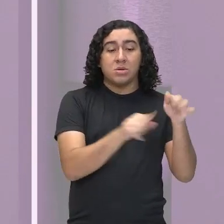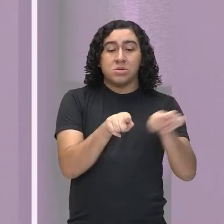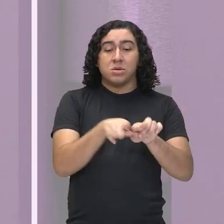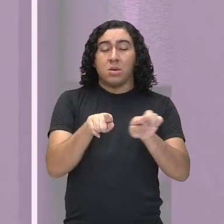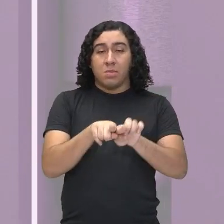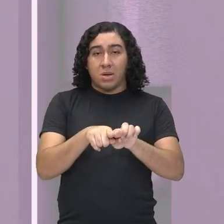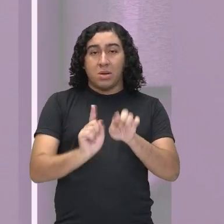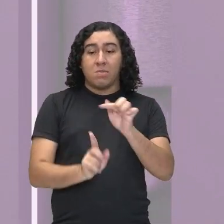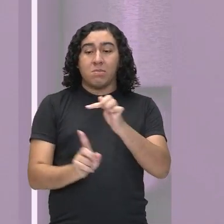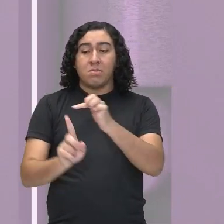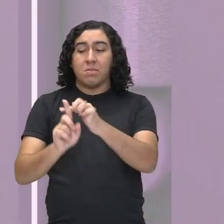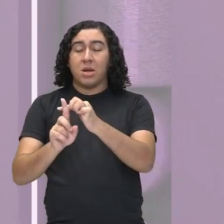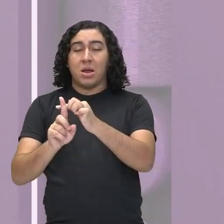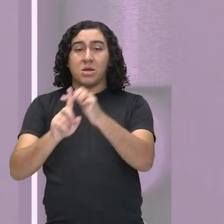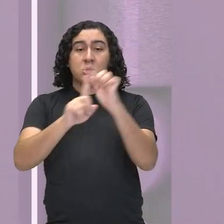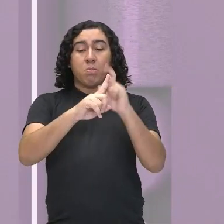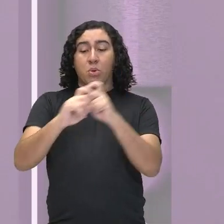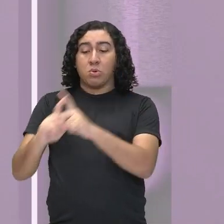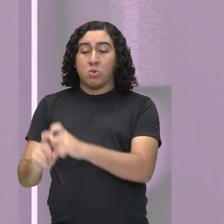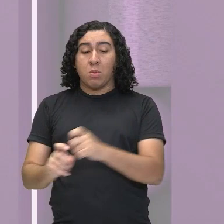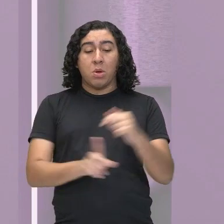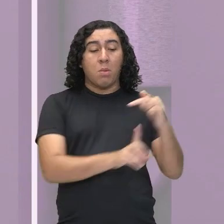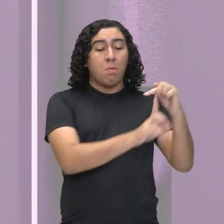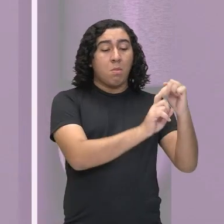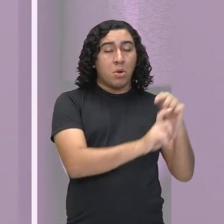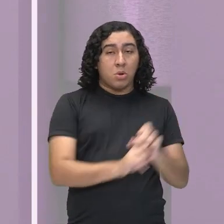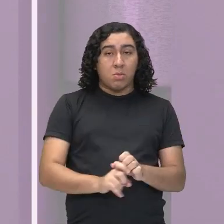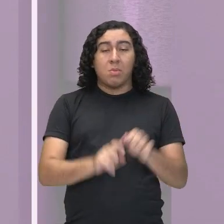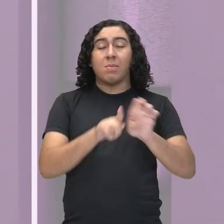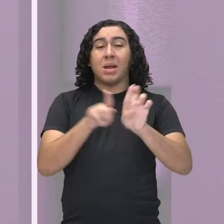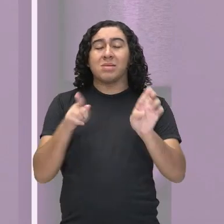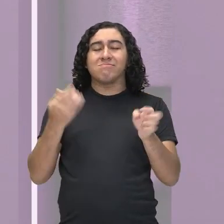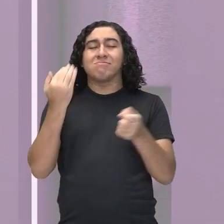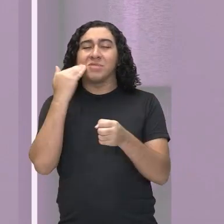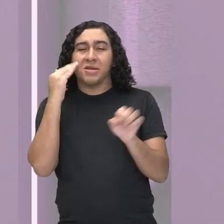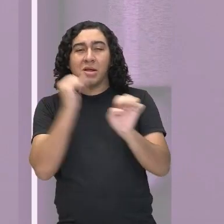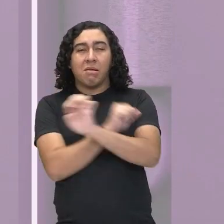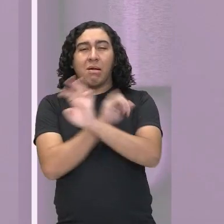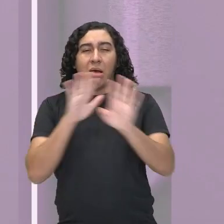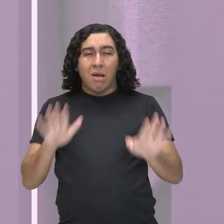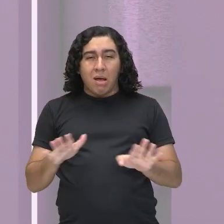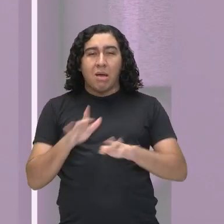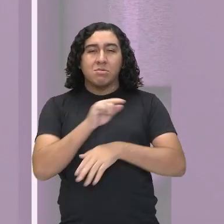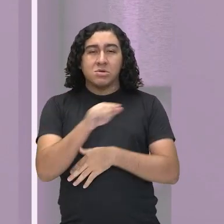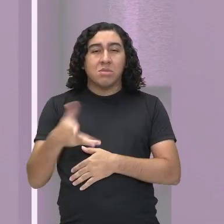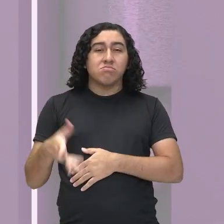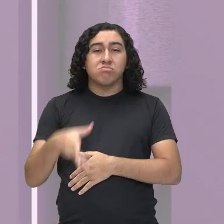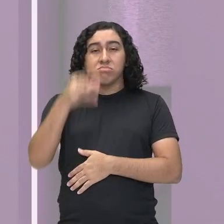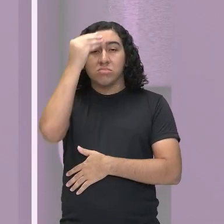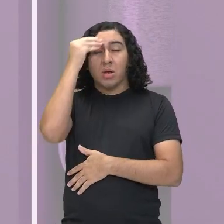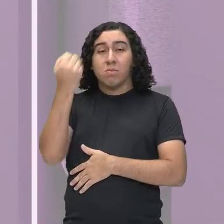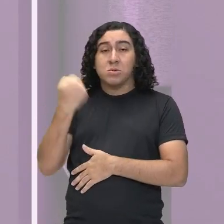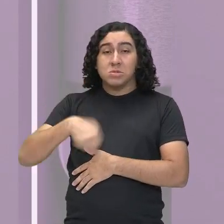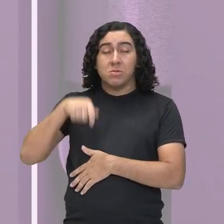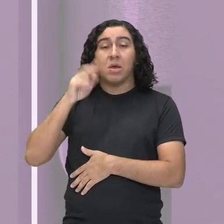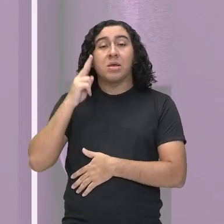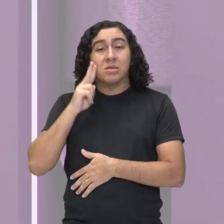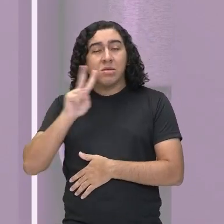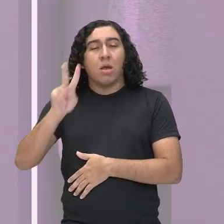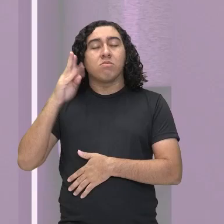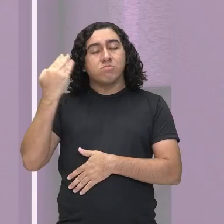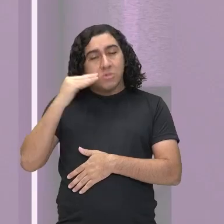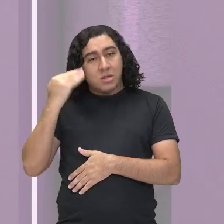na adição de polinômios. Mas para ficar melhor fixado, para que você consiga visualizar aí